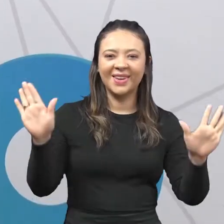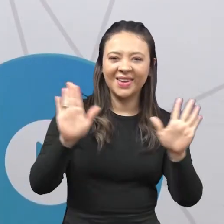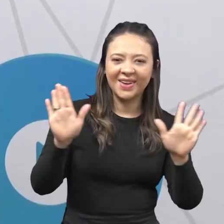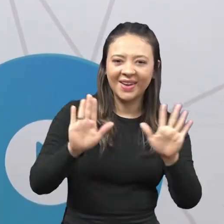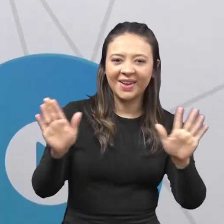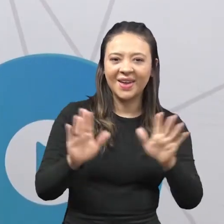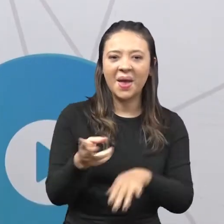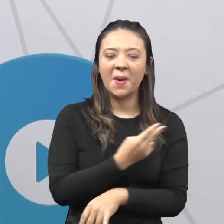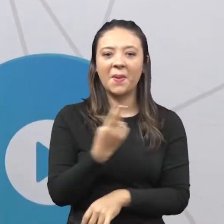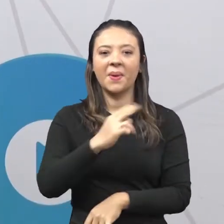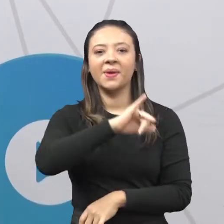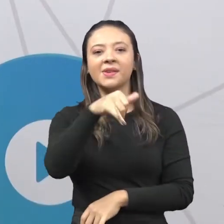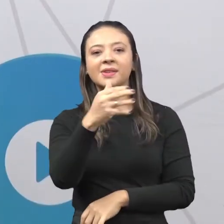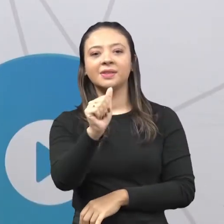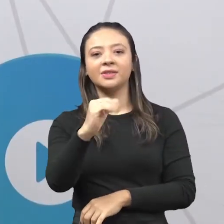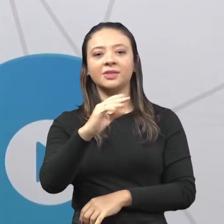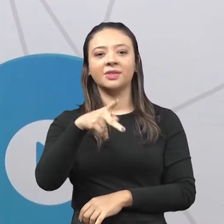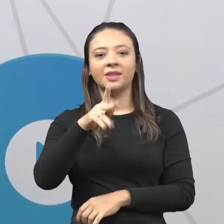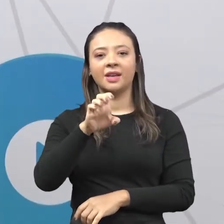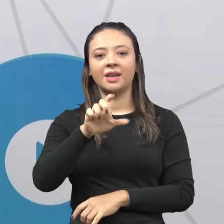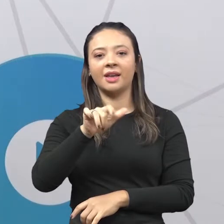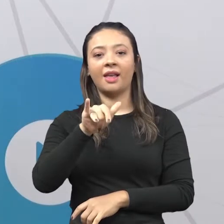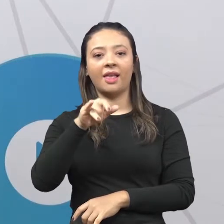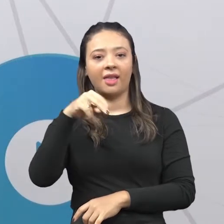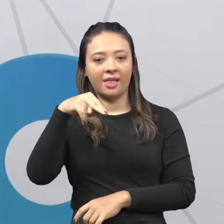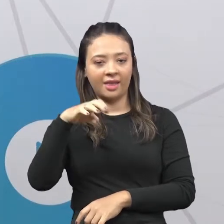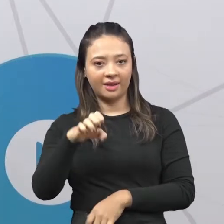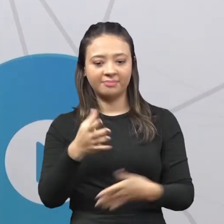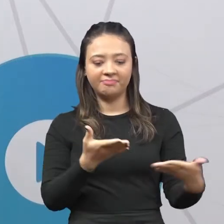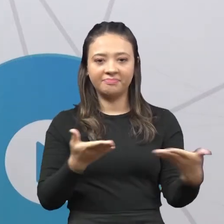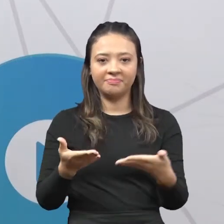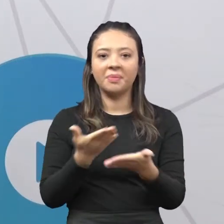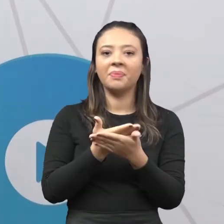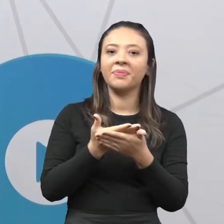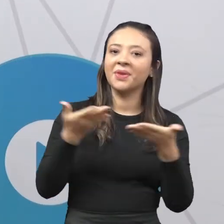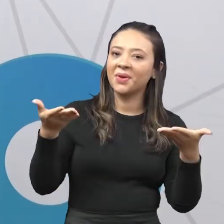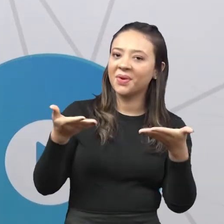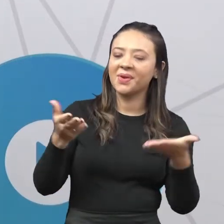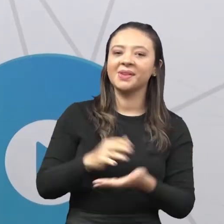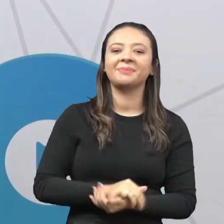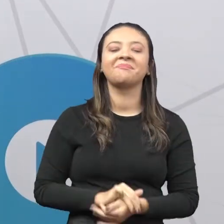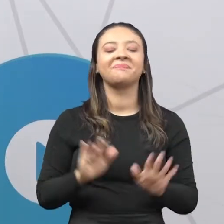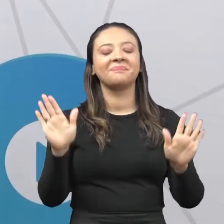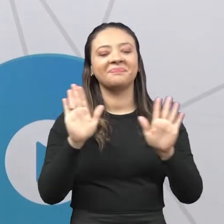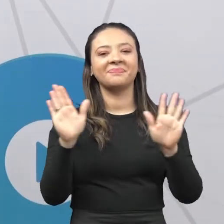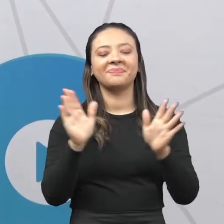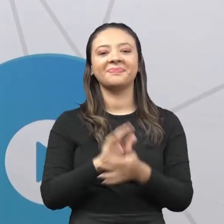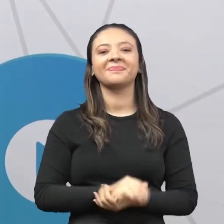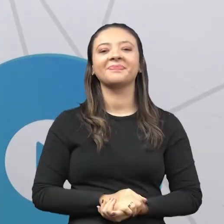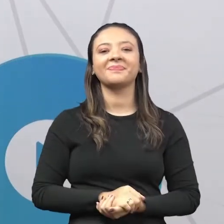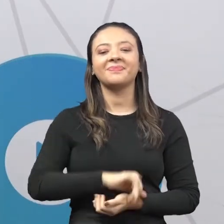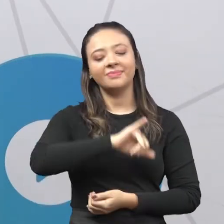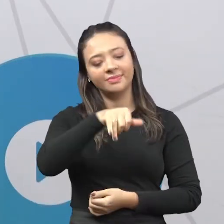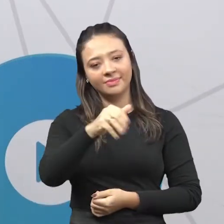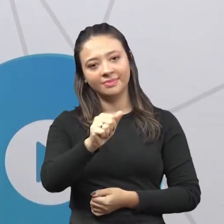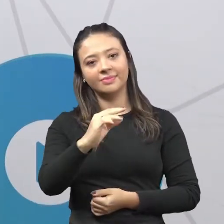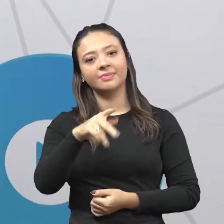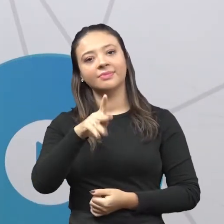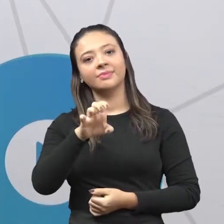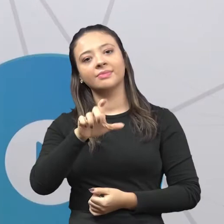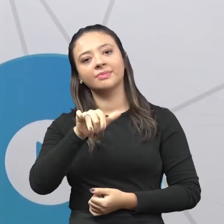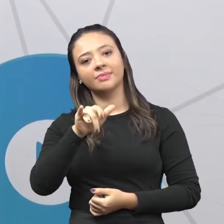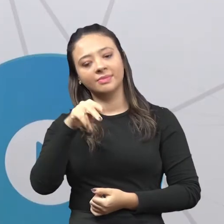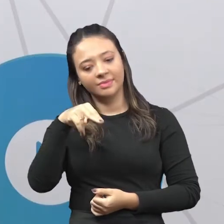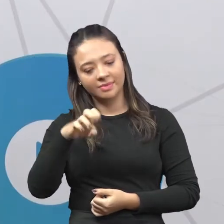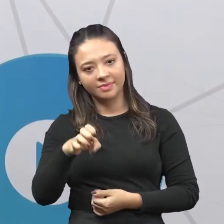Hello guys, my name is Jaqueline and welcome back to our English classes. Olá pessoal, o meu nome é Jaqueline e sejam